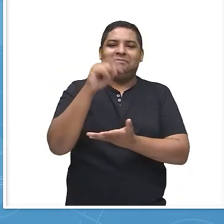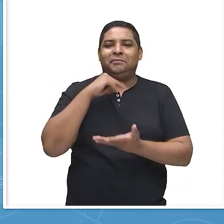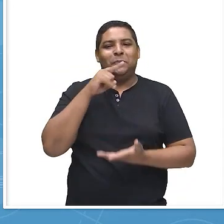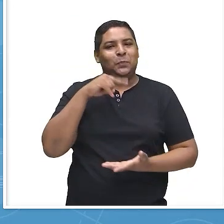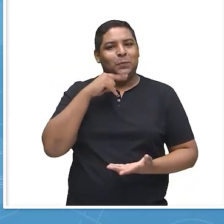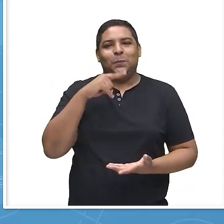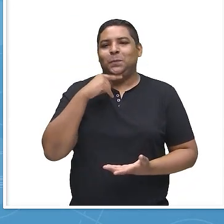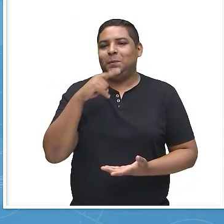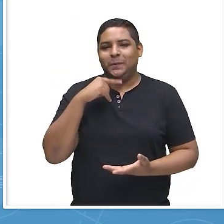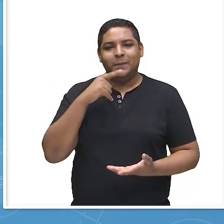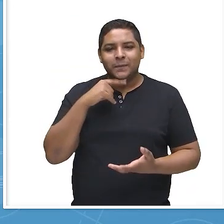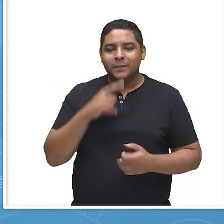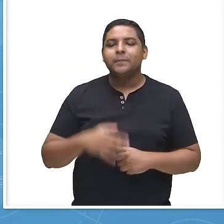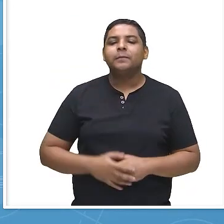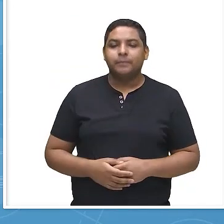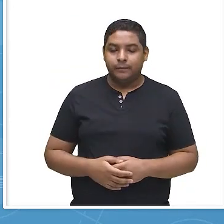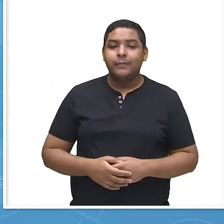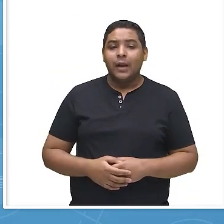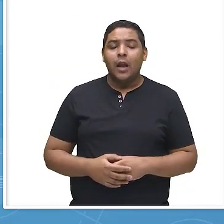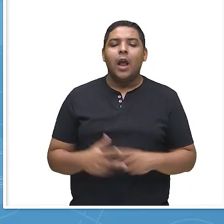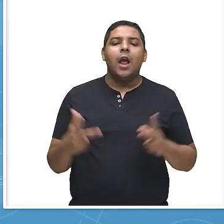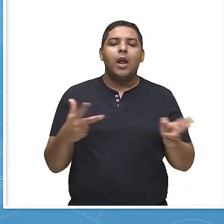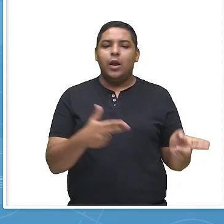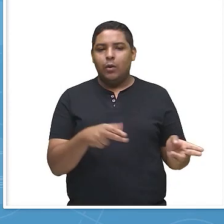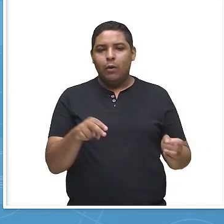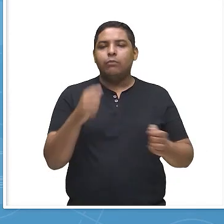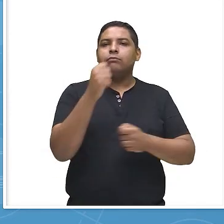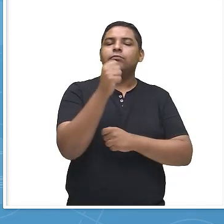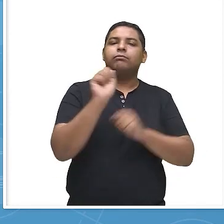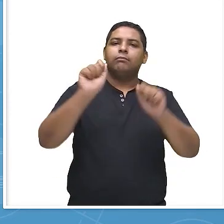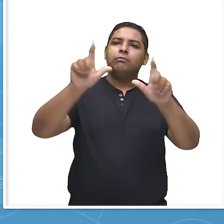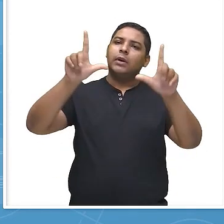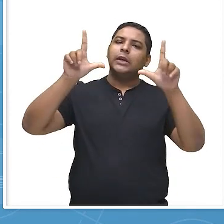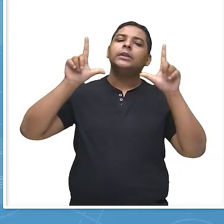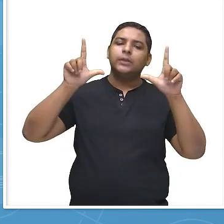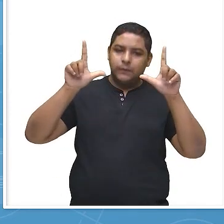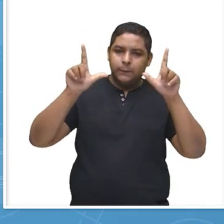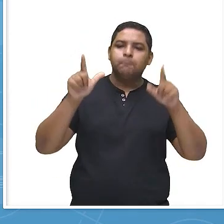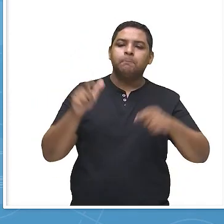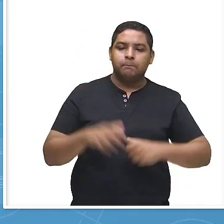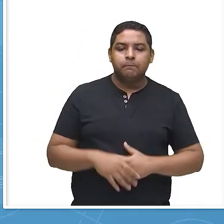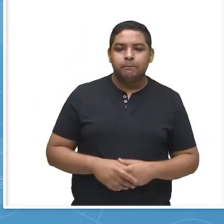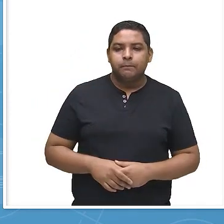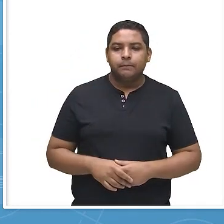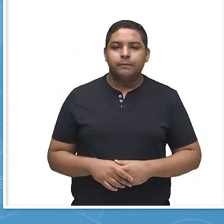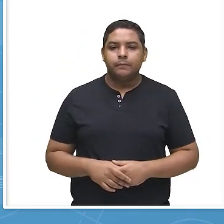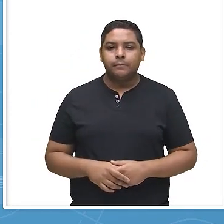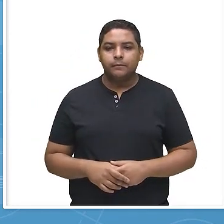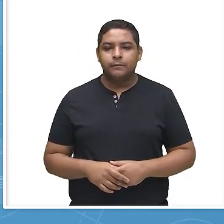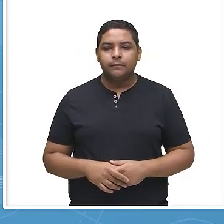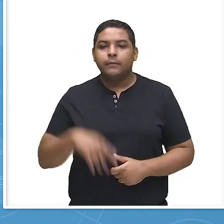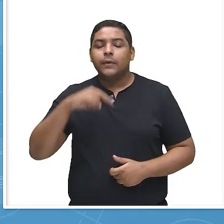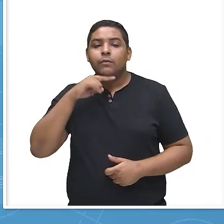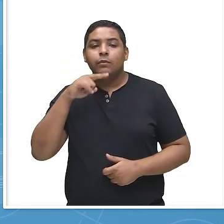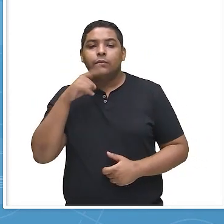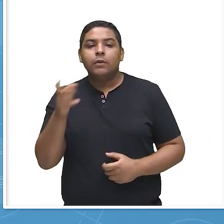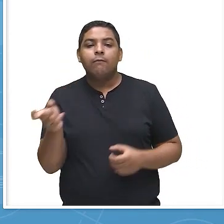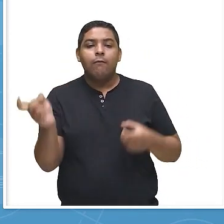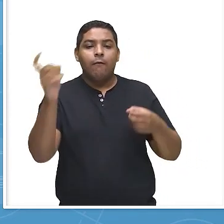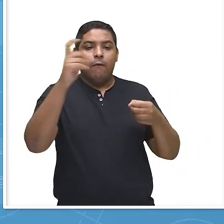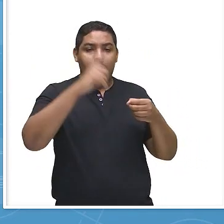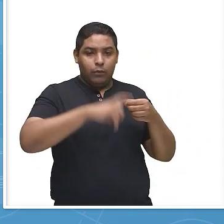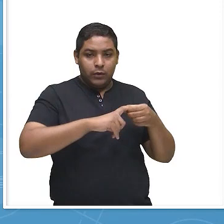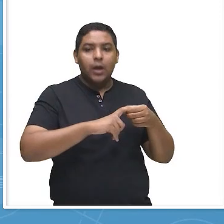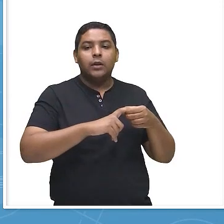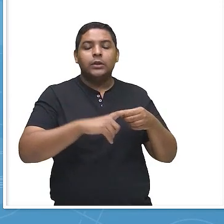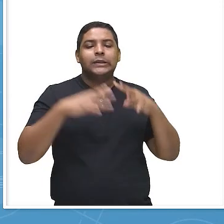Assim acontece com as paisagens. No mesmo momento que você modifica a paisagem, não dá para voltar para o seu estado